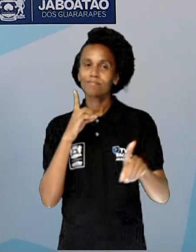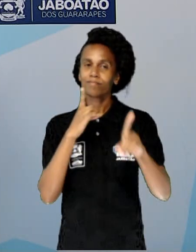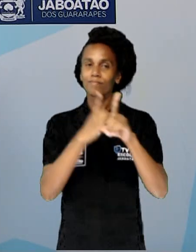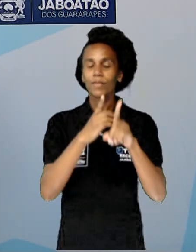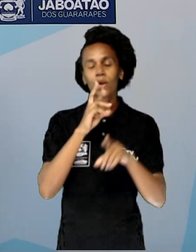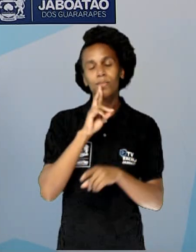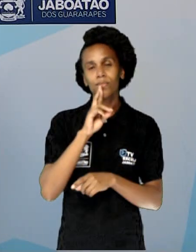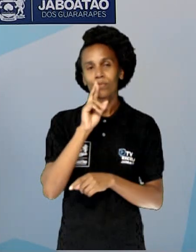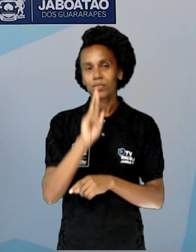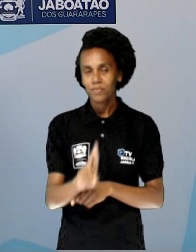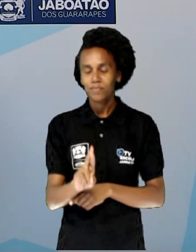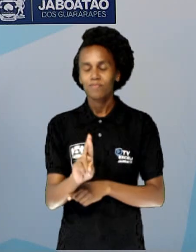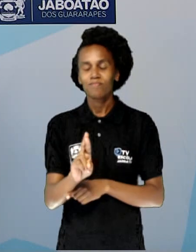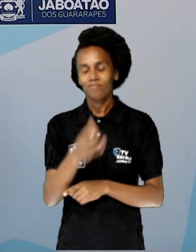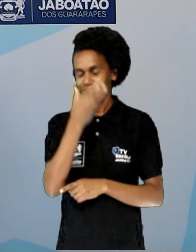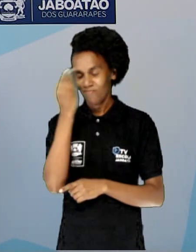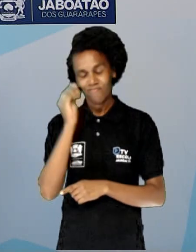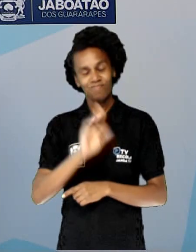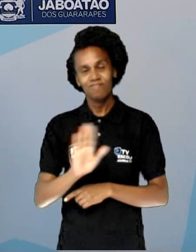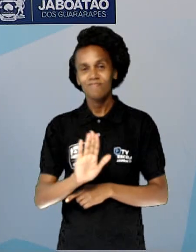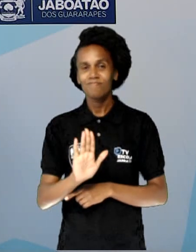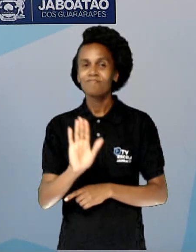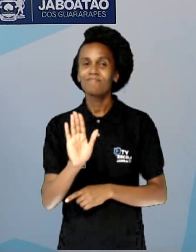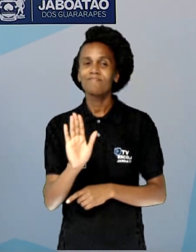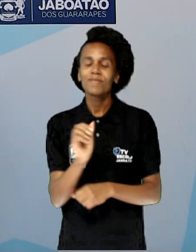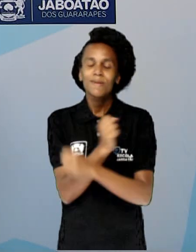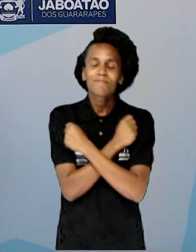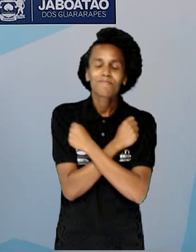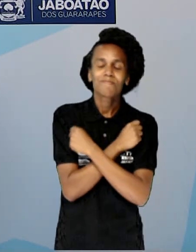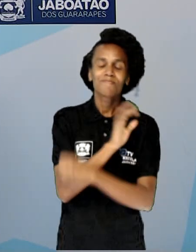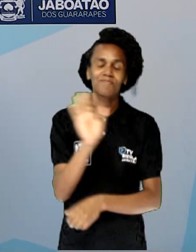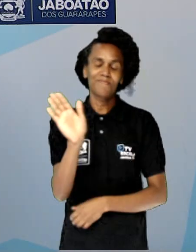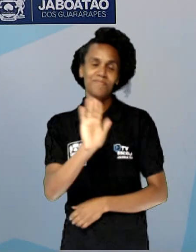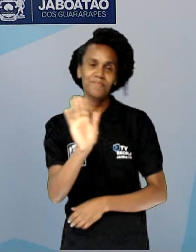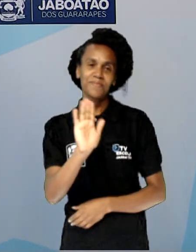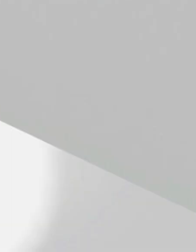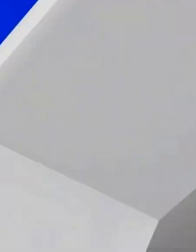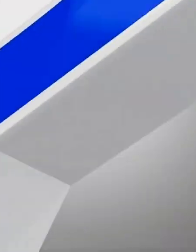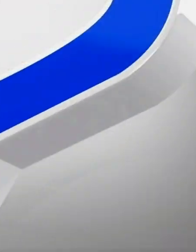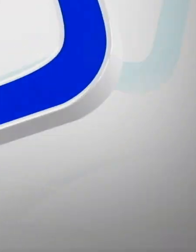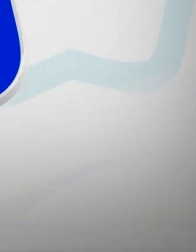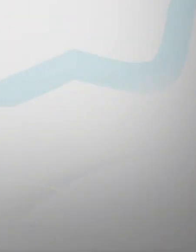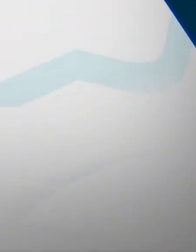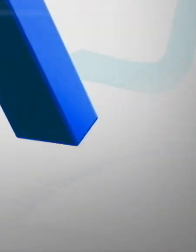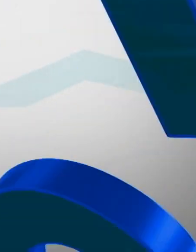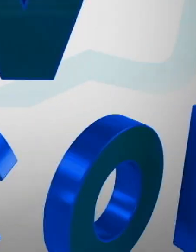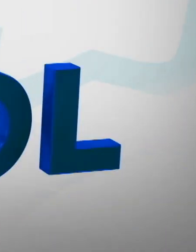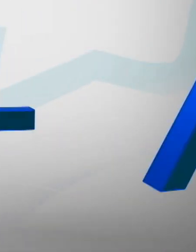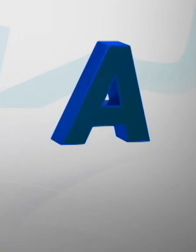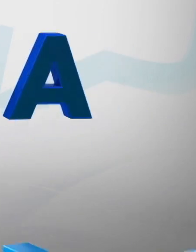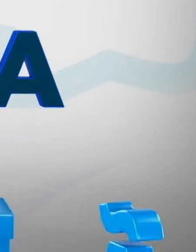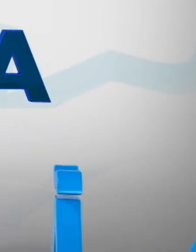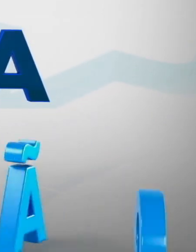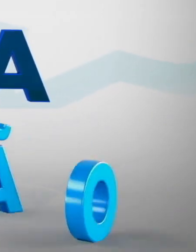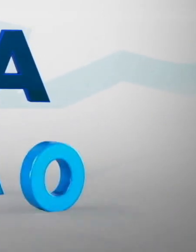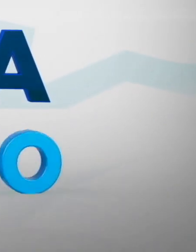respostas, não esquece, tá? Um grande abraço e até mais.